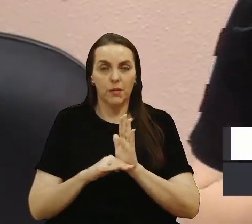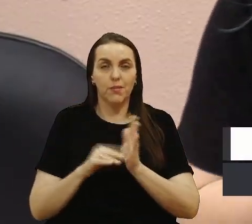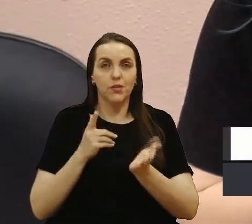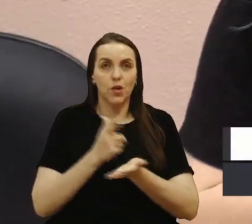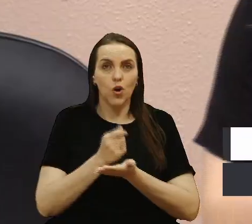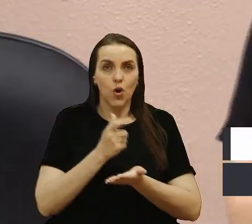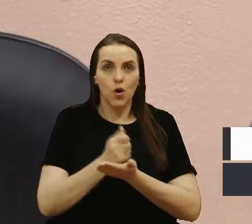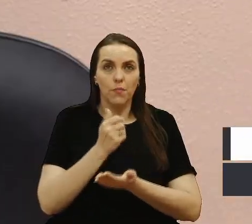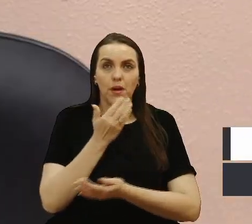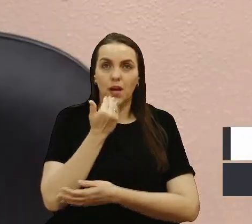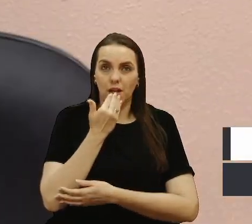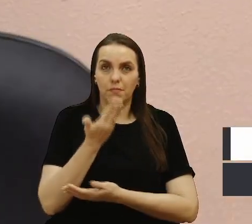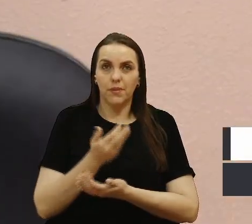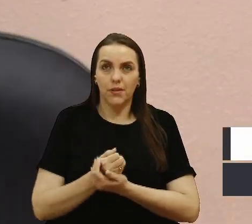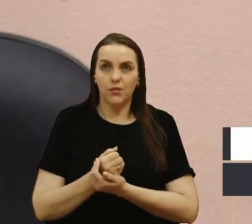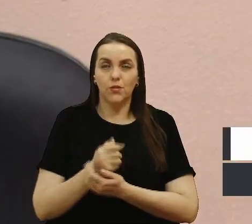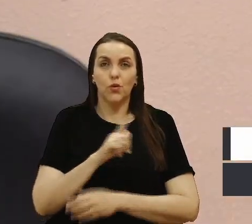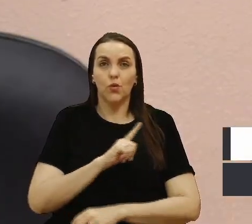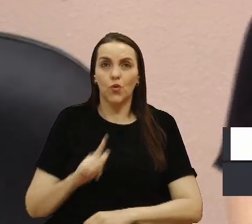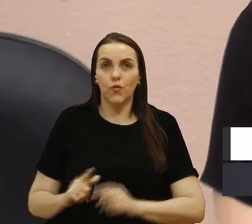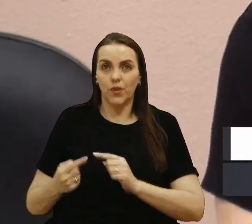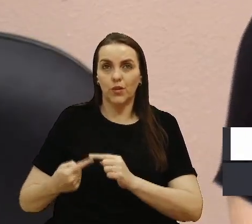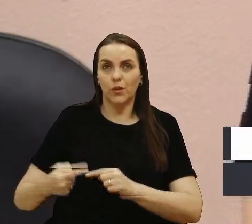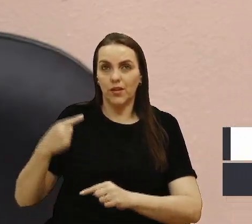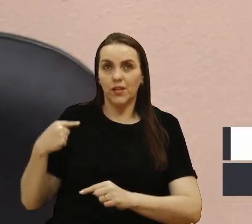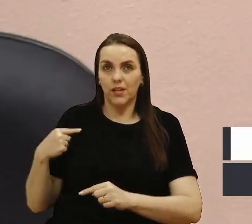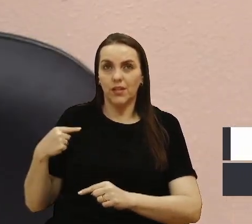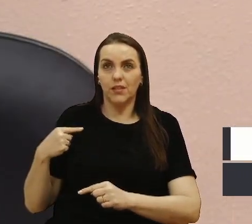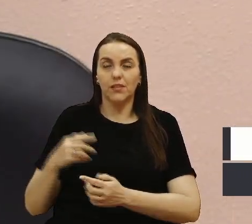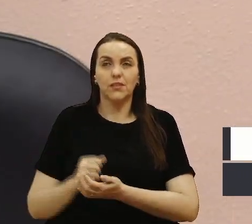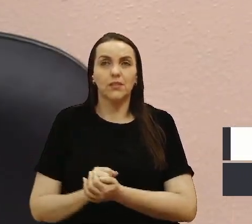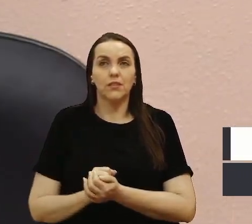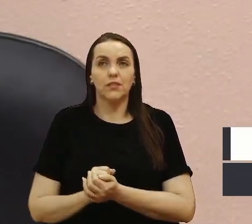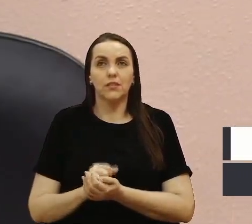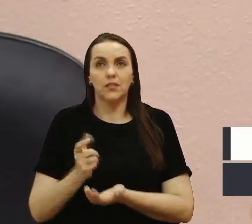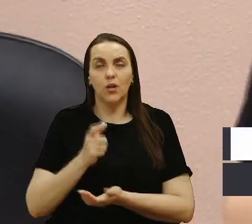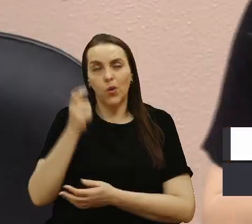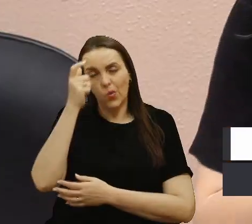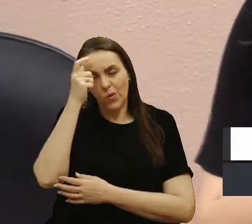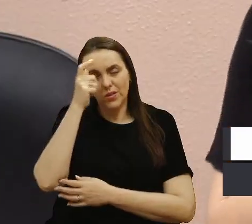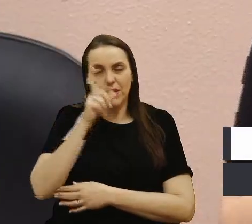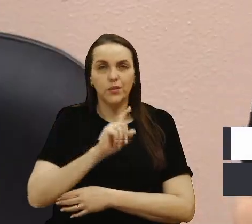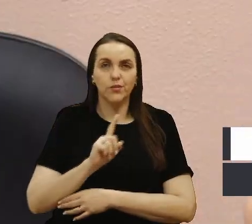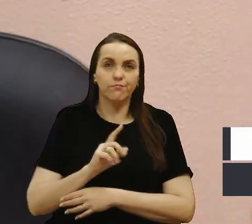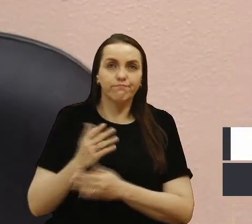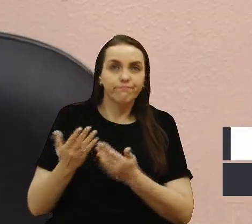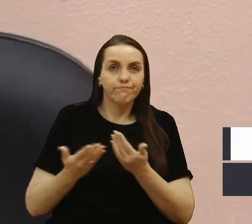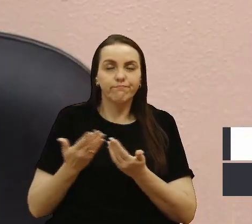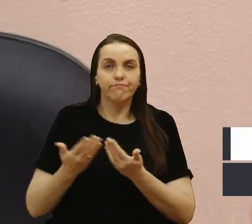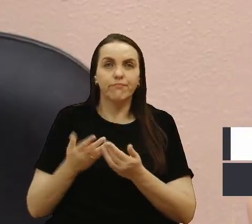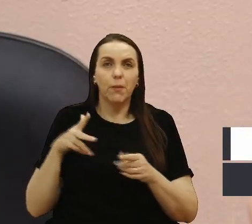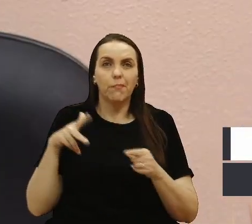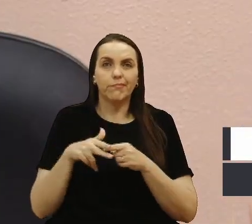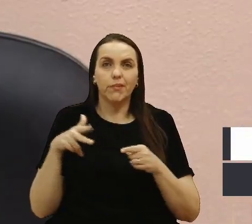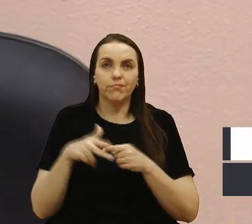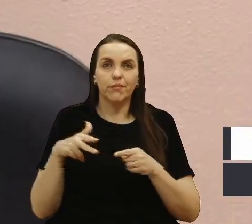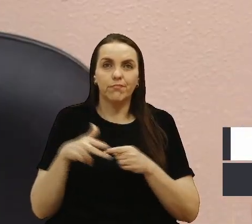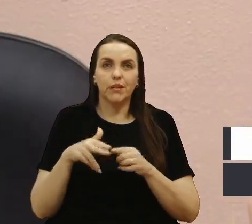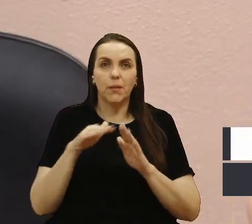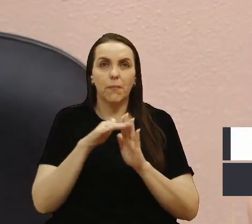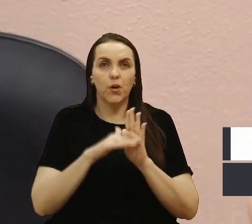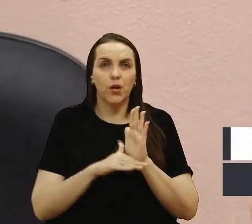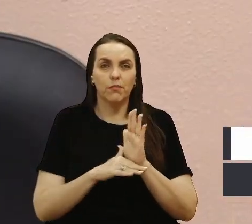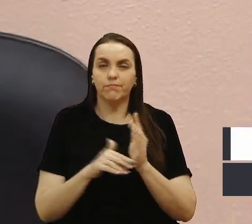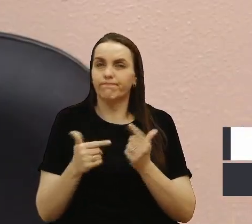Alimentos. E no governo anterior, senhor presidente, coincidência ou não, todos os programas, vereador Libardi, foram cortados. Não